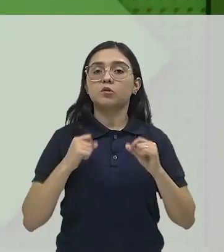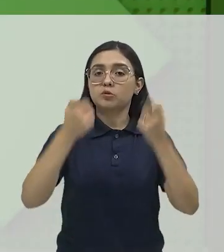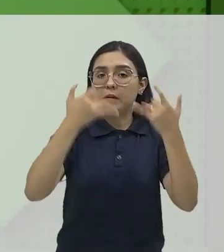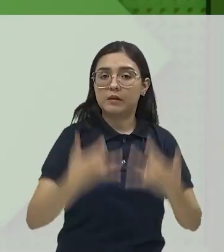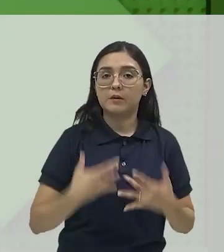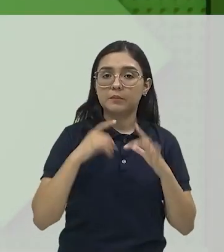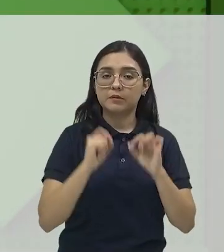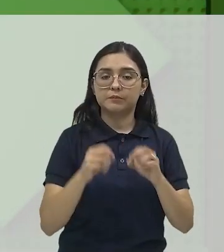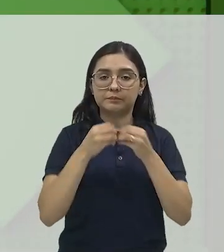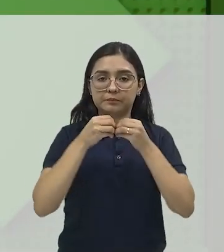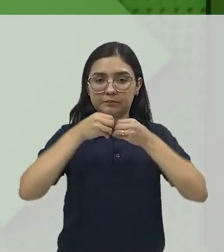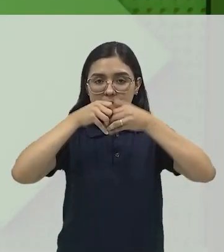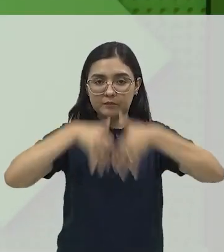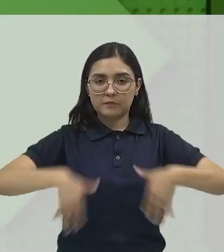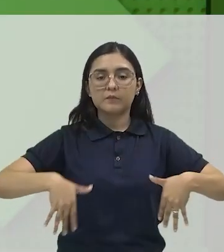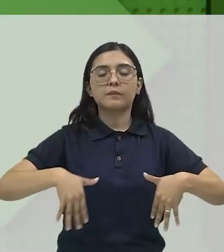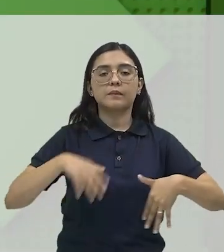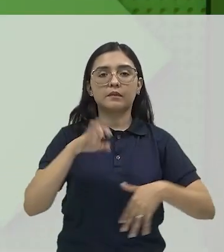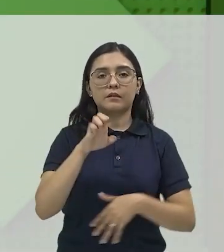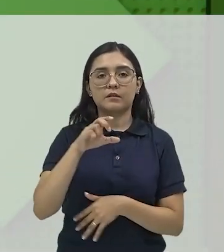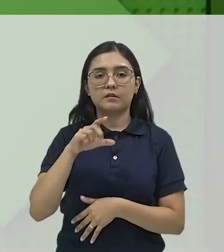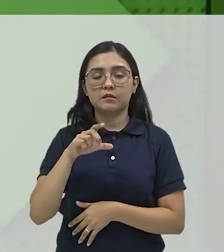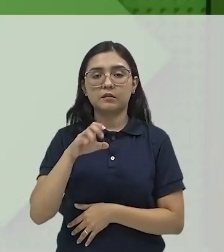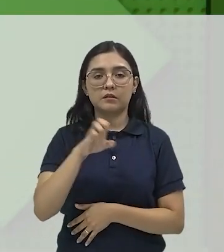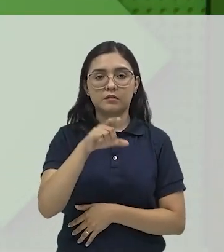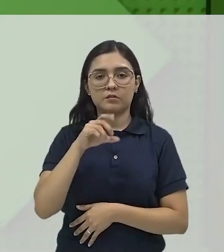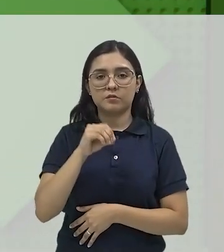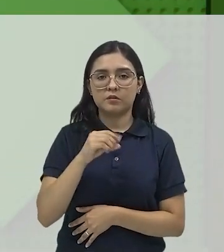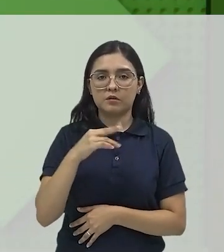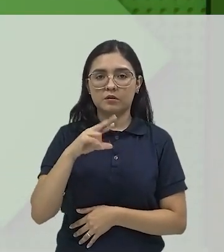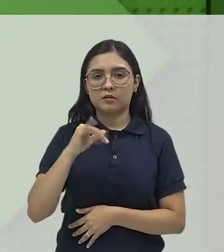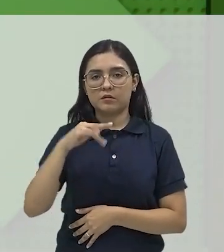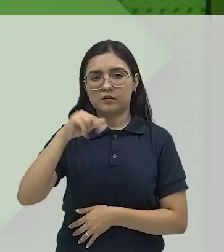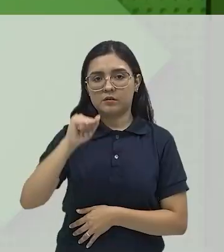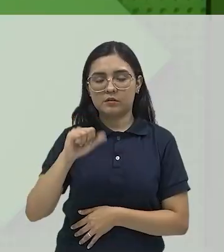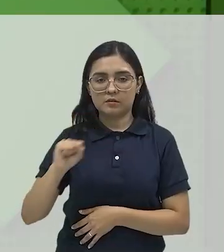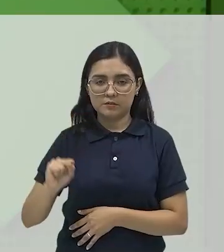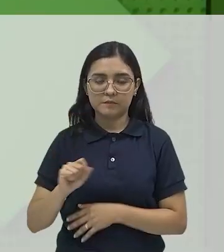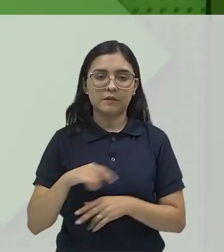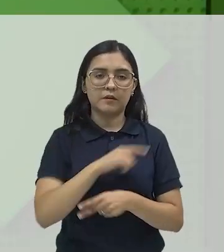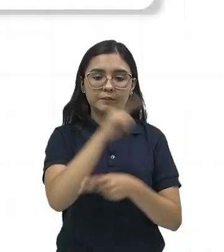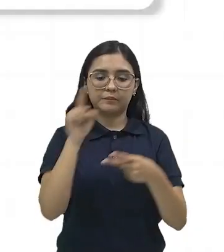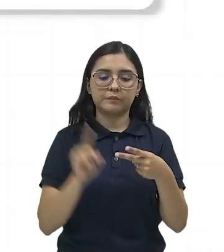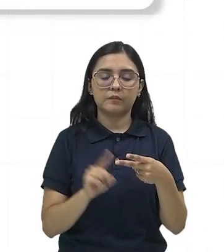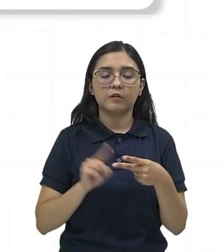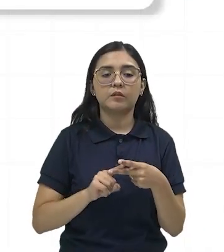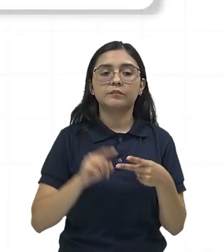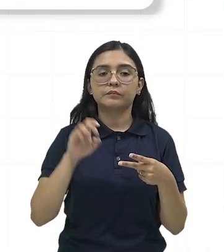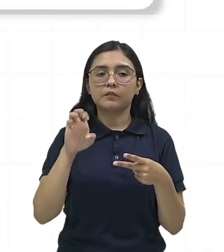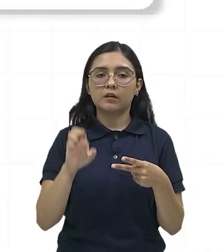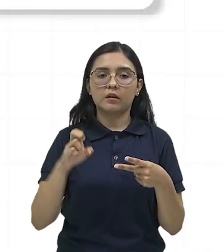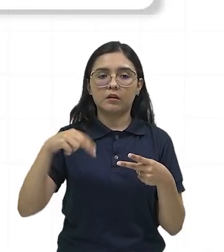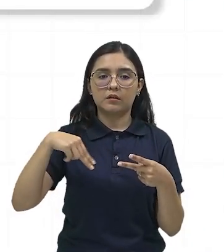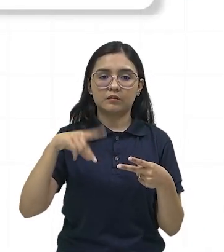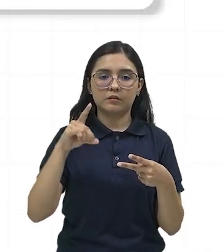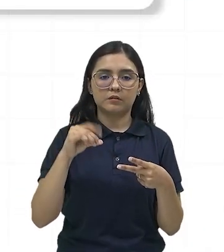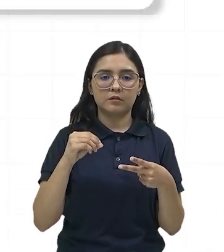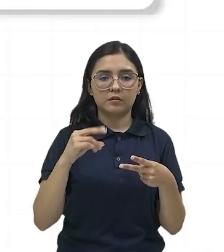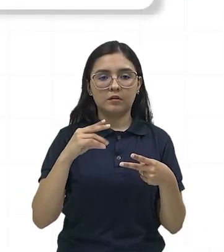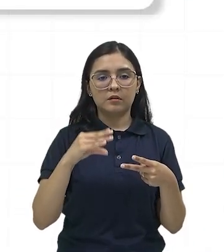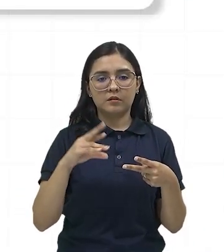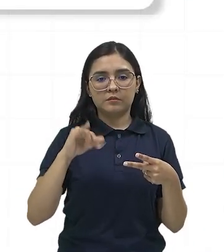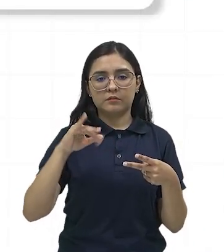aí sobre glândulas exócrinas e agora vamos falar sobre as glândulas endócrinas, né?